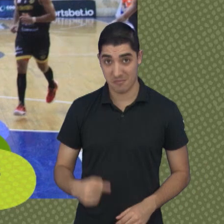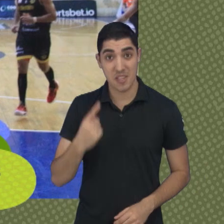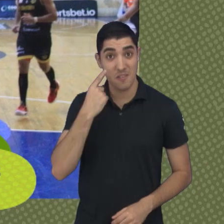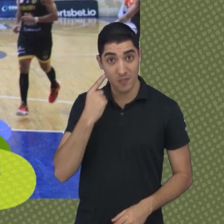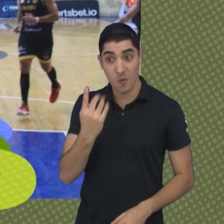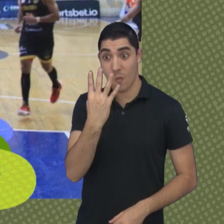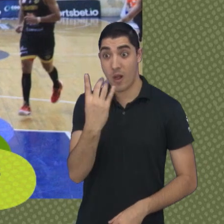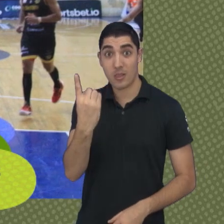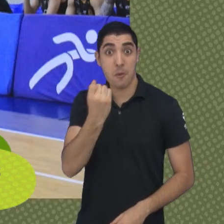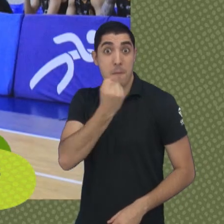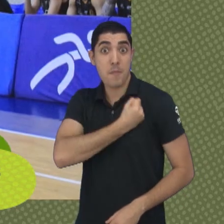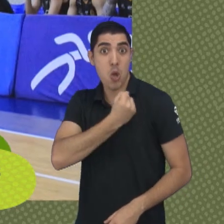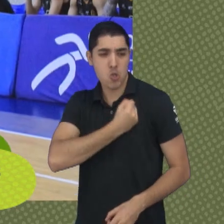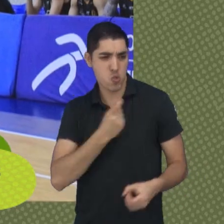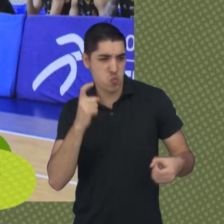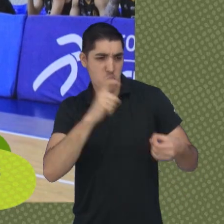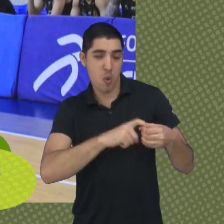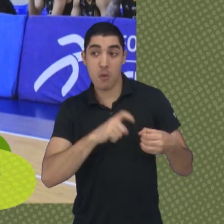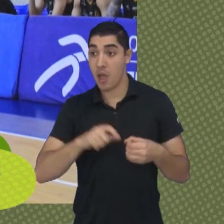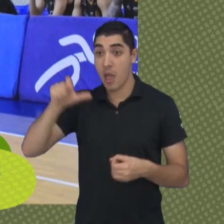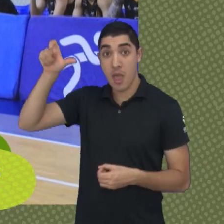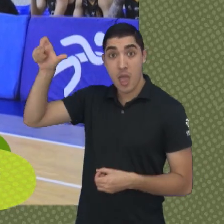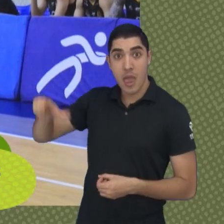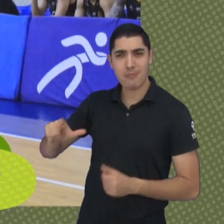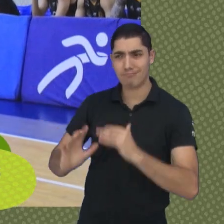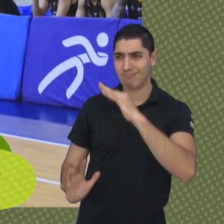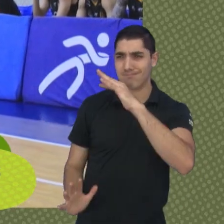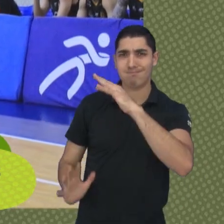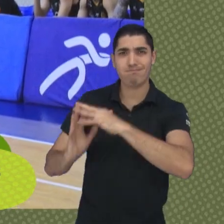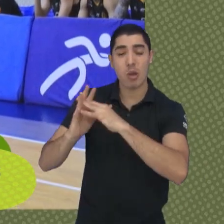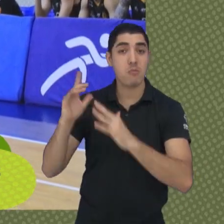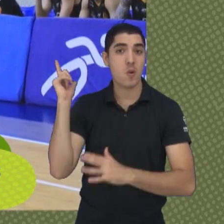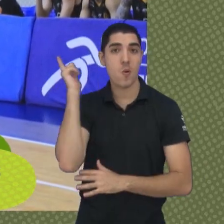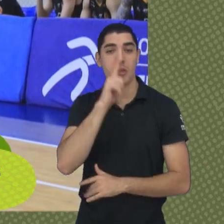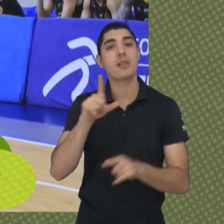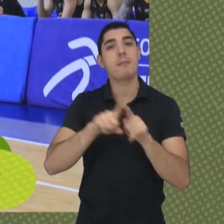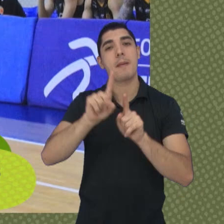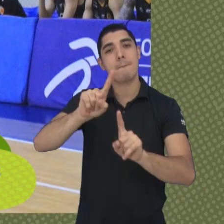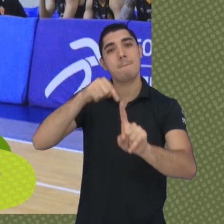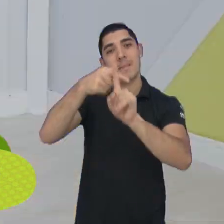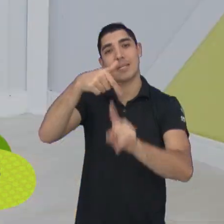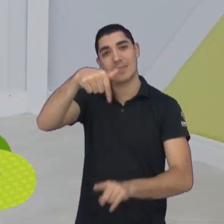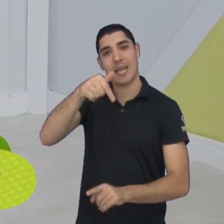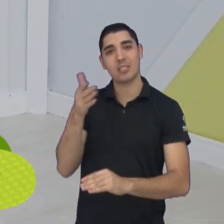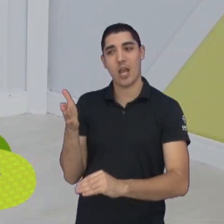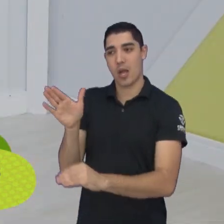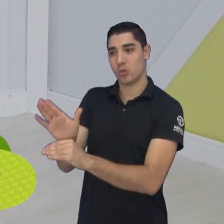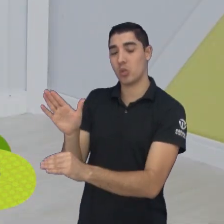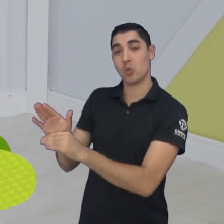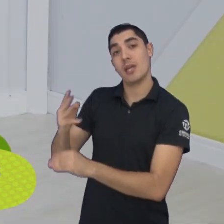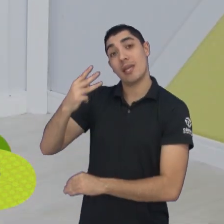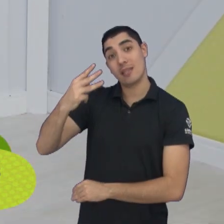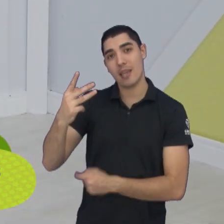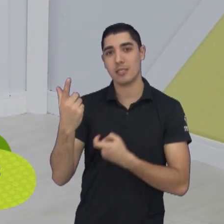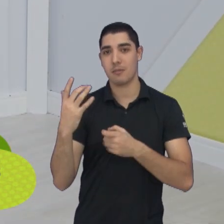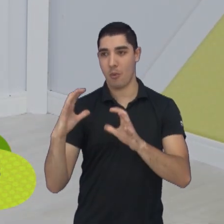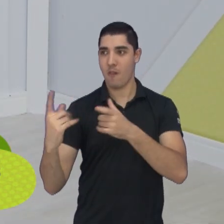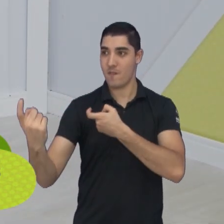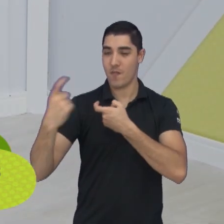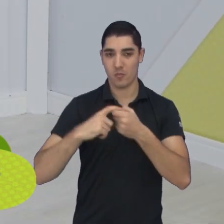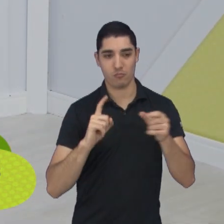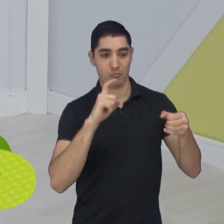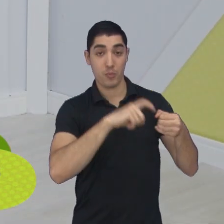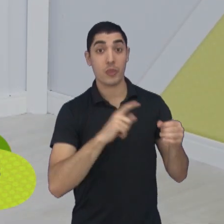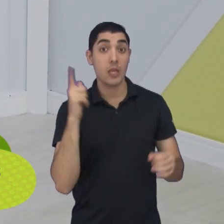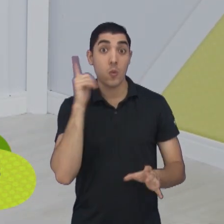41 pontos na partida, recorde pessoal do atleta, que ainda distribuiu 7 assistências e 3 rebotes. E teve 80%